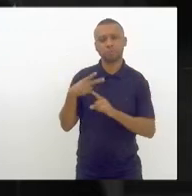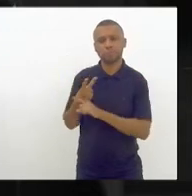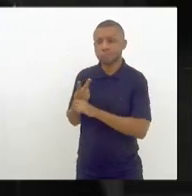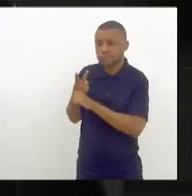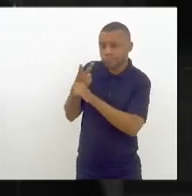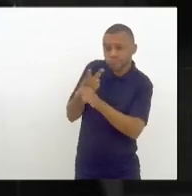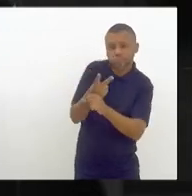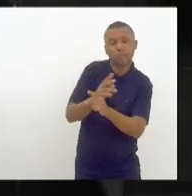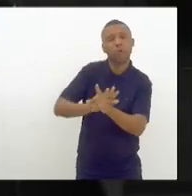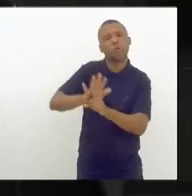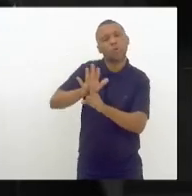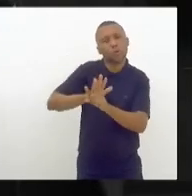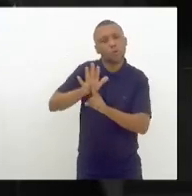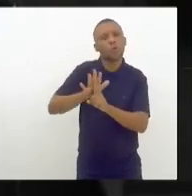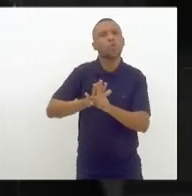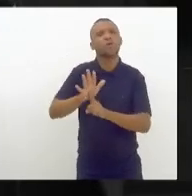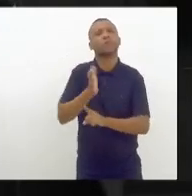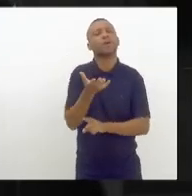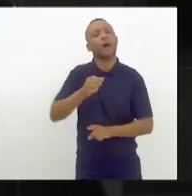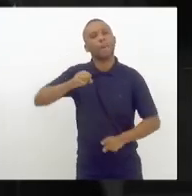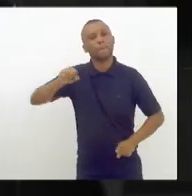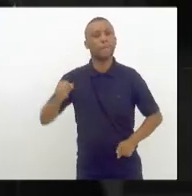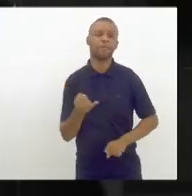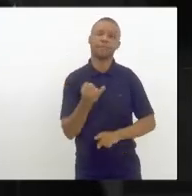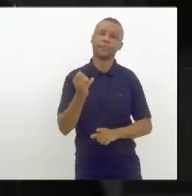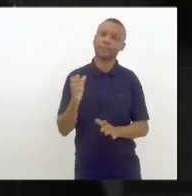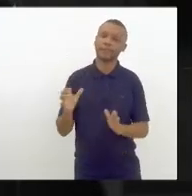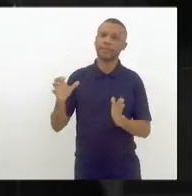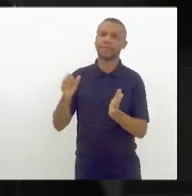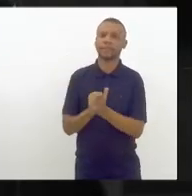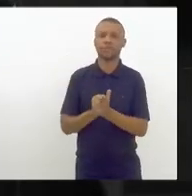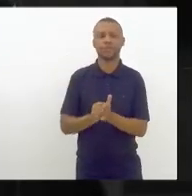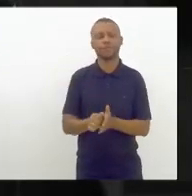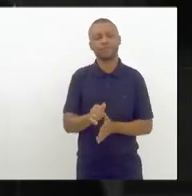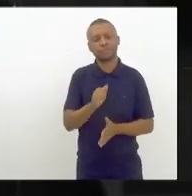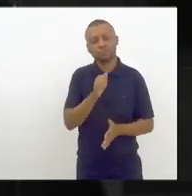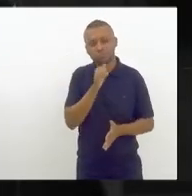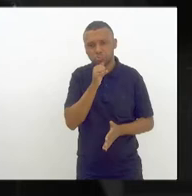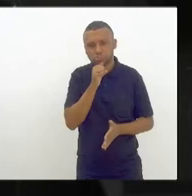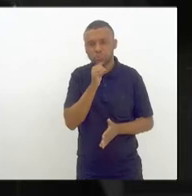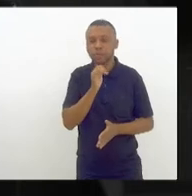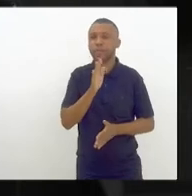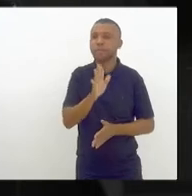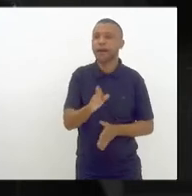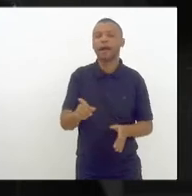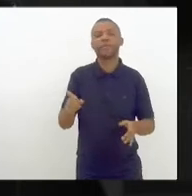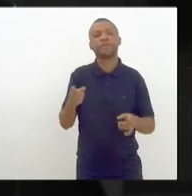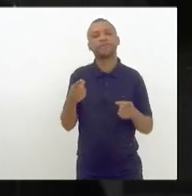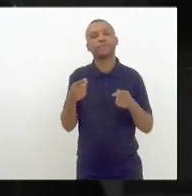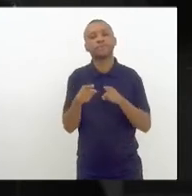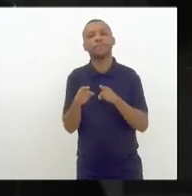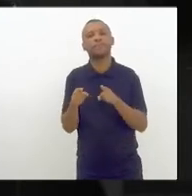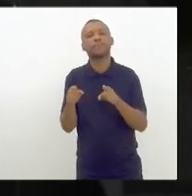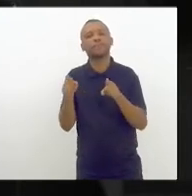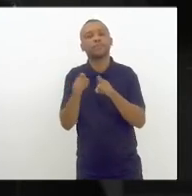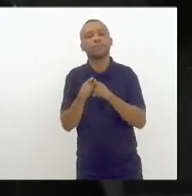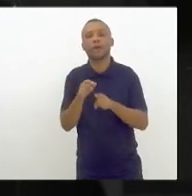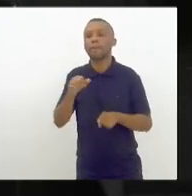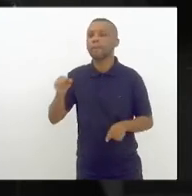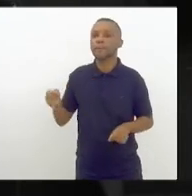frequentada então quero aqui fazer esse registro pesaroso mas ao mesmo tempo registrar